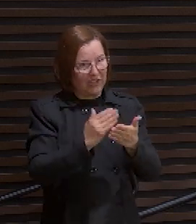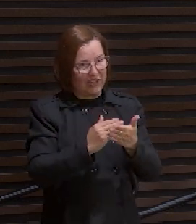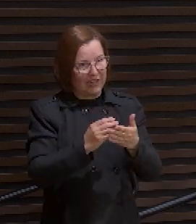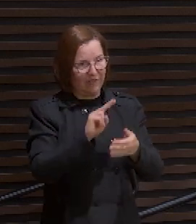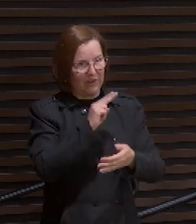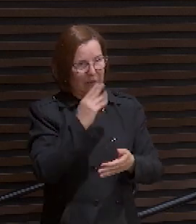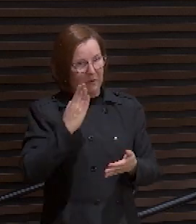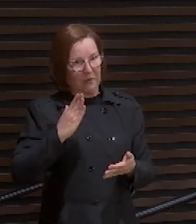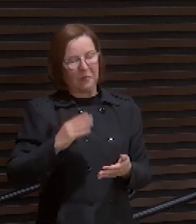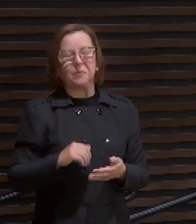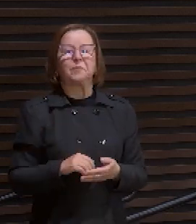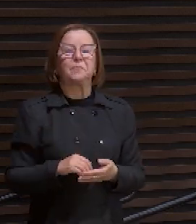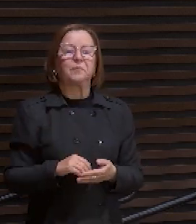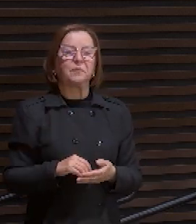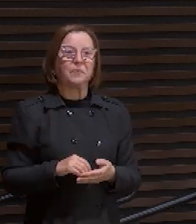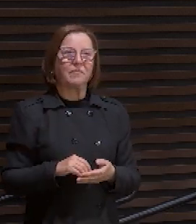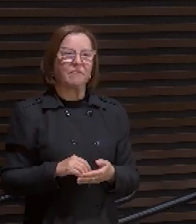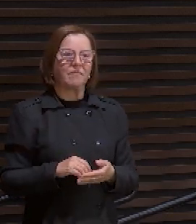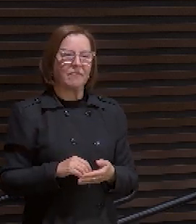um telescópio